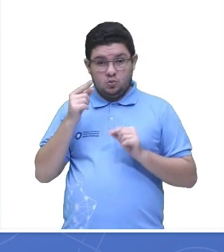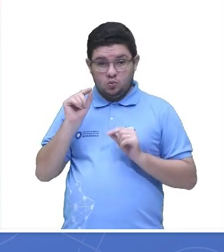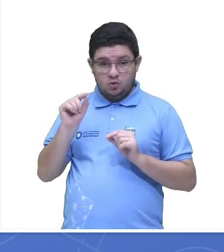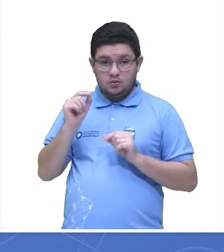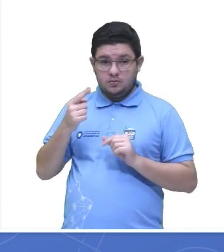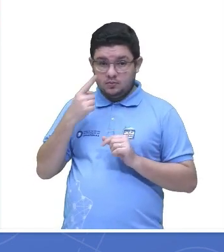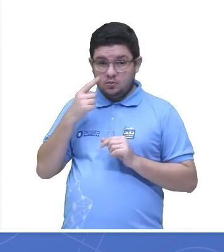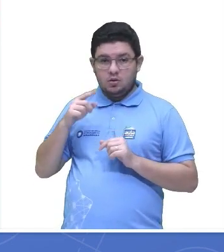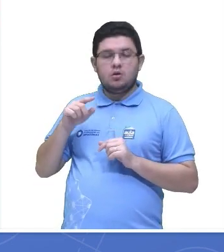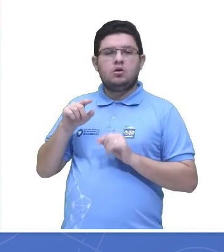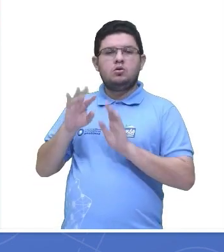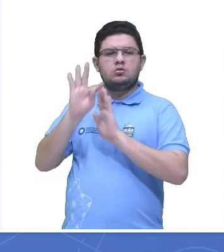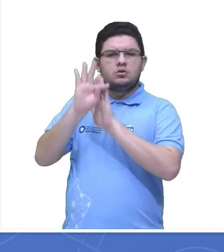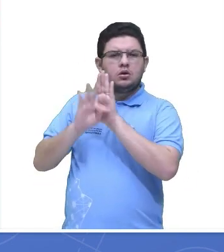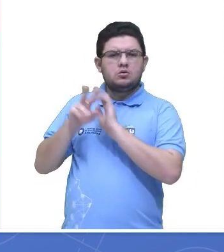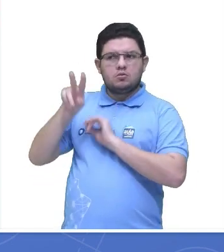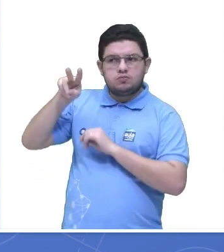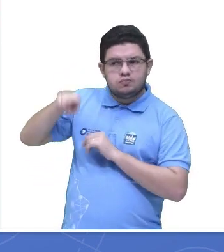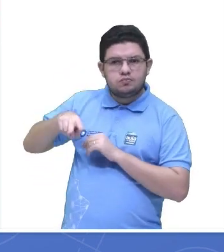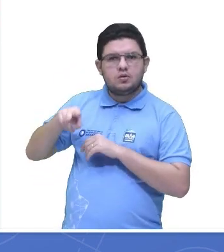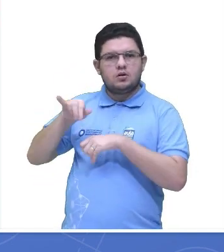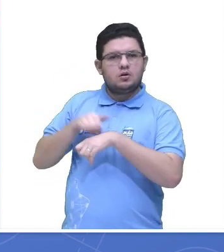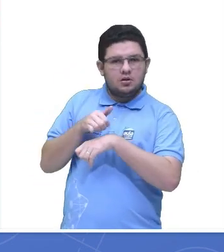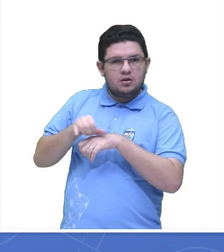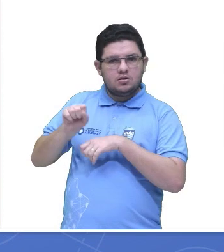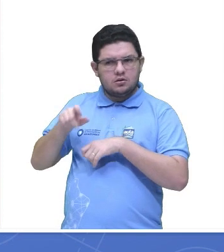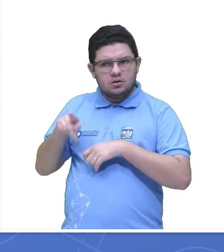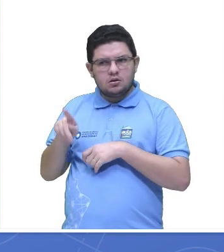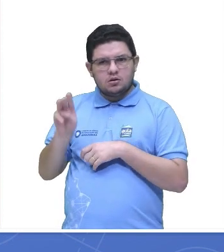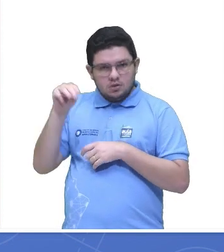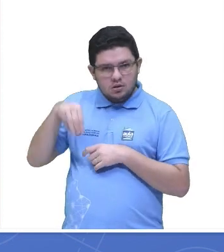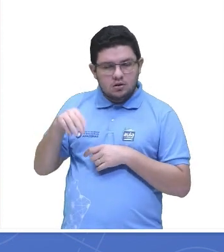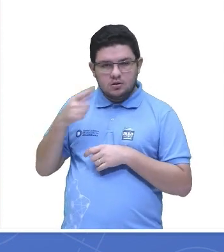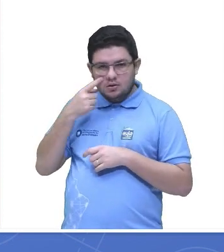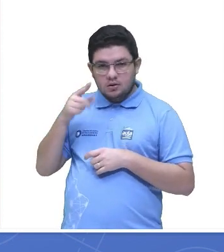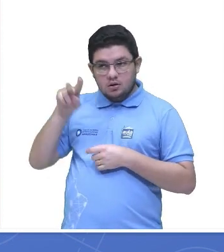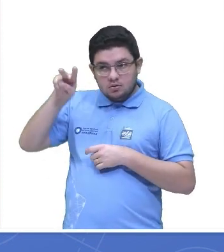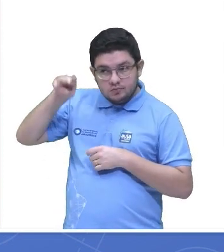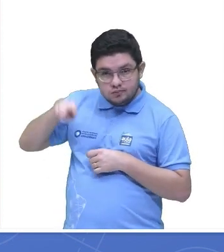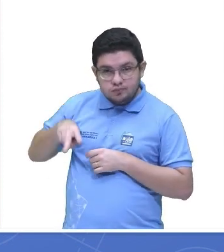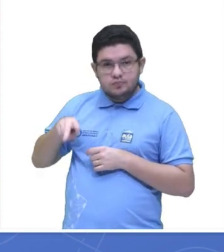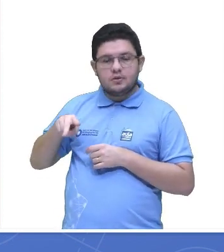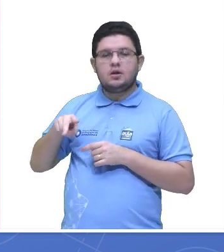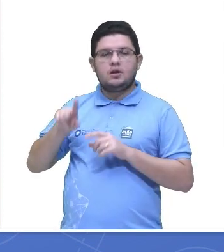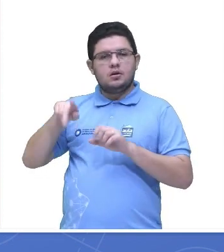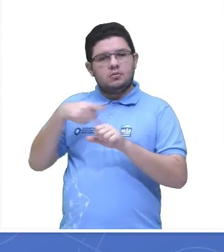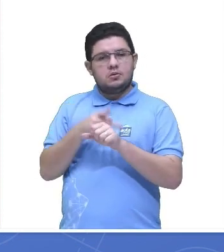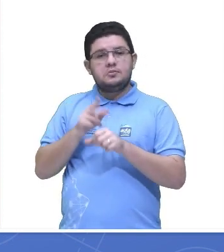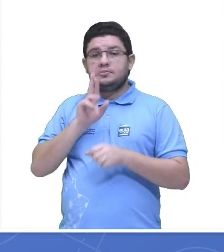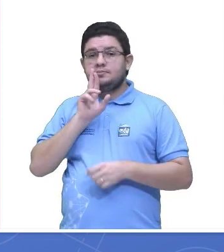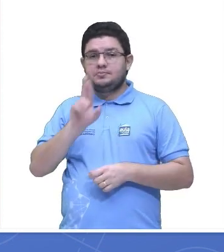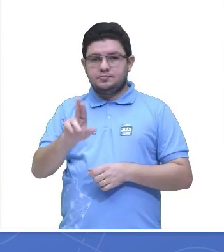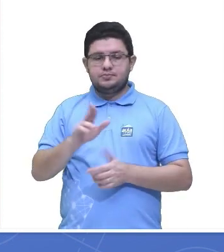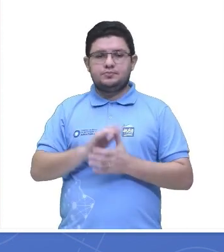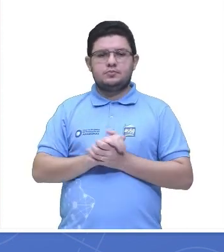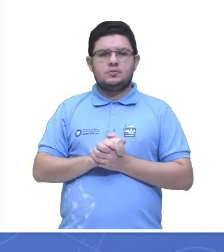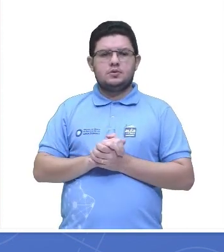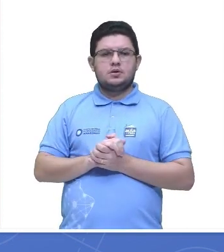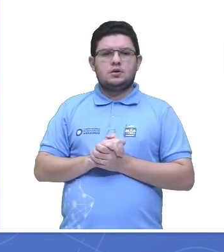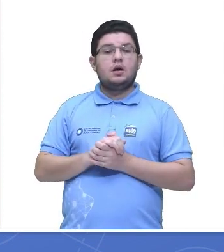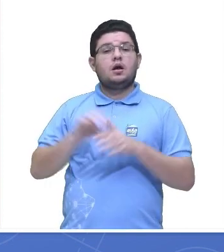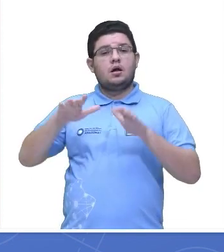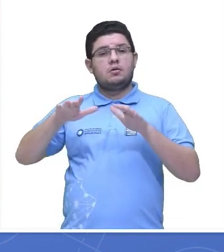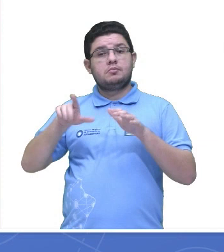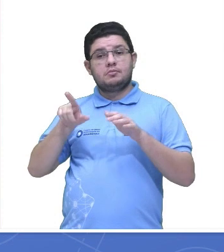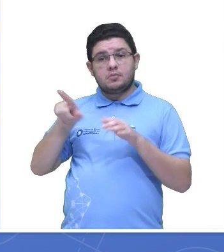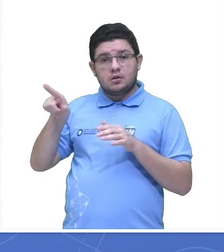estratégia de leitura, esquime e responda as questões a seguir. Na verdade, né, quando nós falamos em estratégia de leitura, nós utilizamos todas ao mesmo tempo, tá?